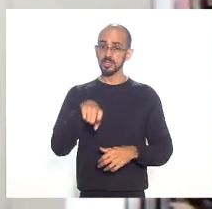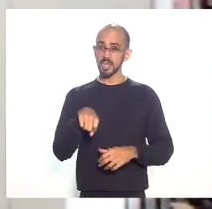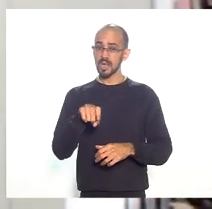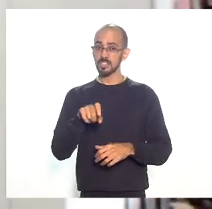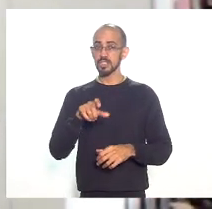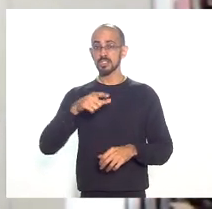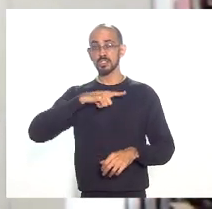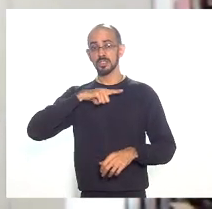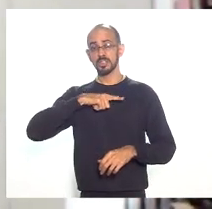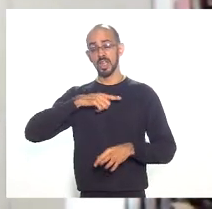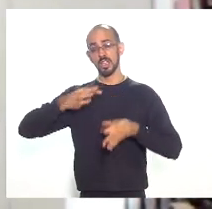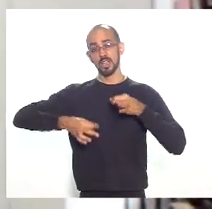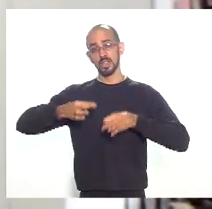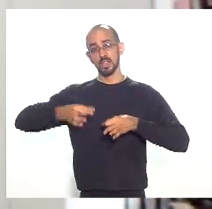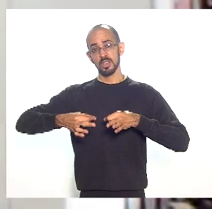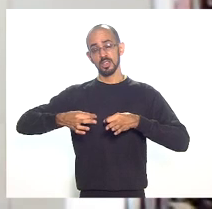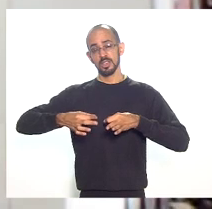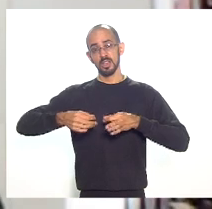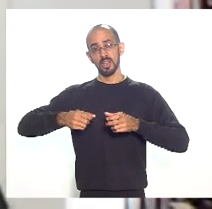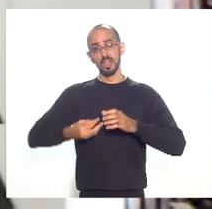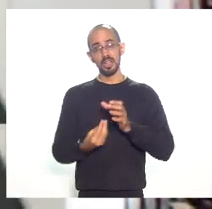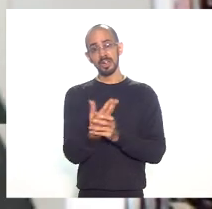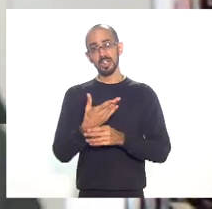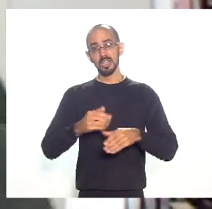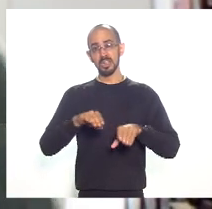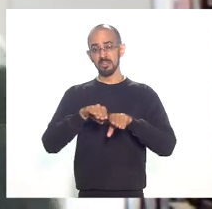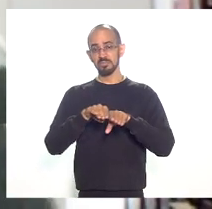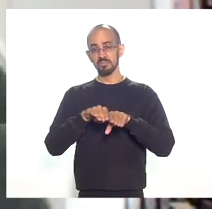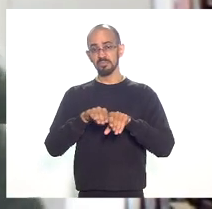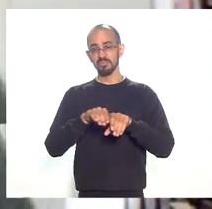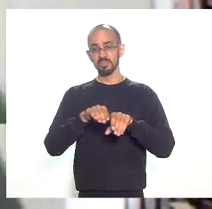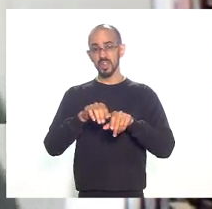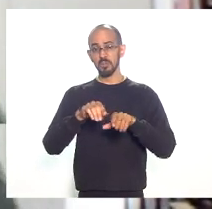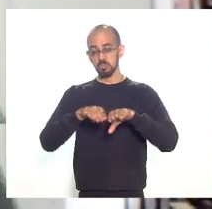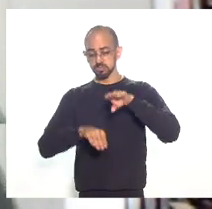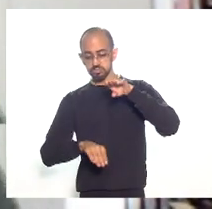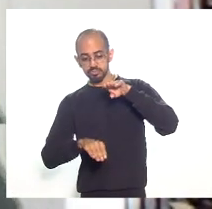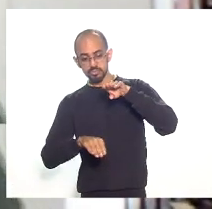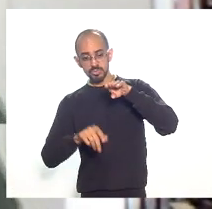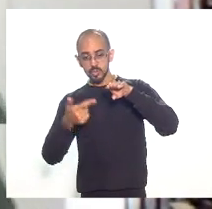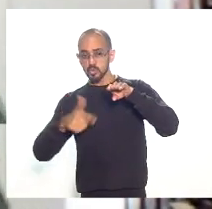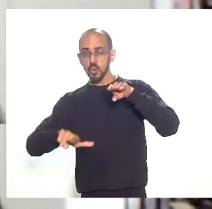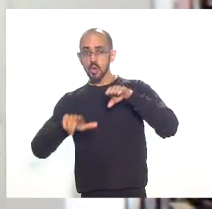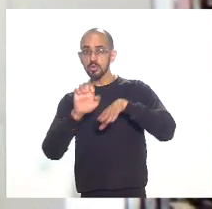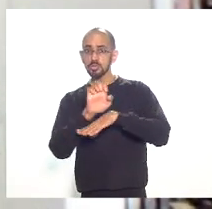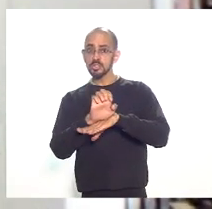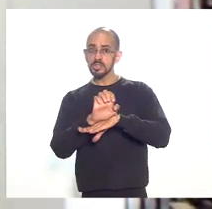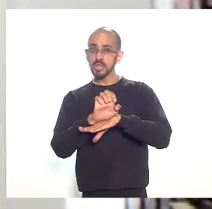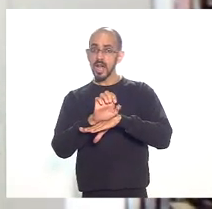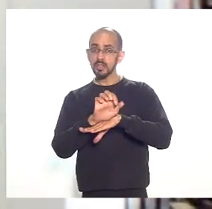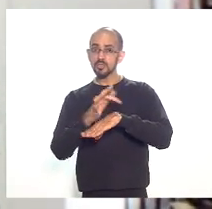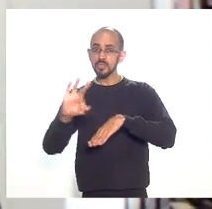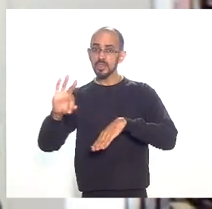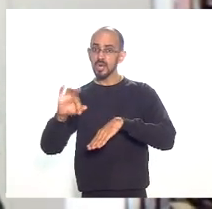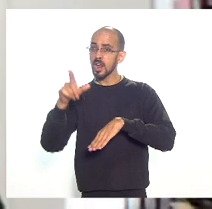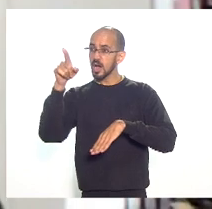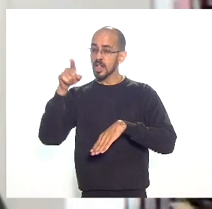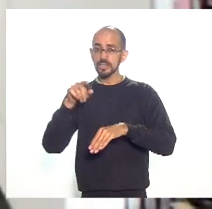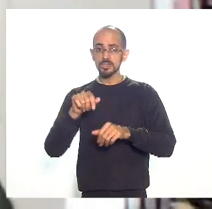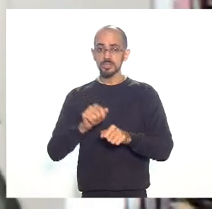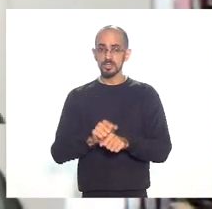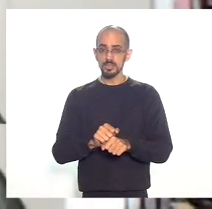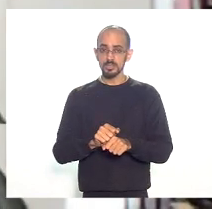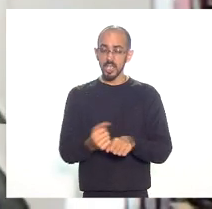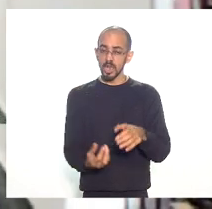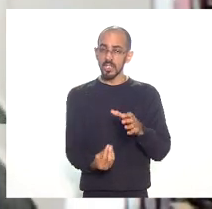Judiciário cria uma discrepância inclusive com outras unidades da Federação. Um projeto como esse sendo aprovado ele